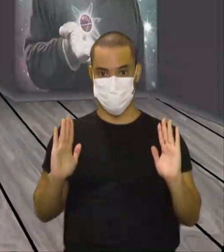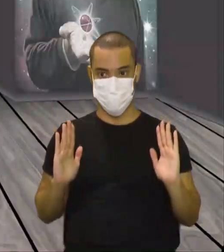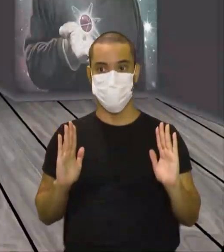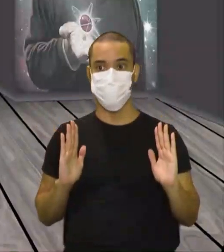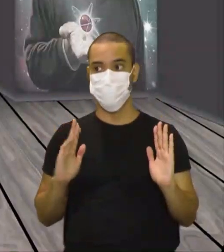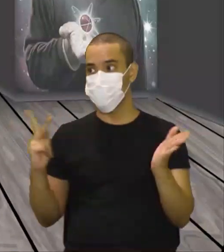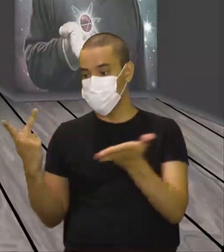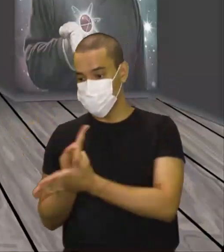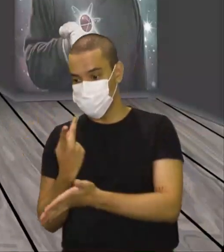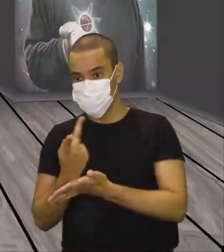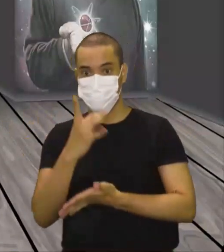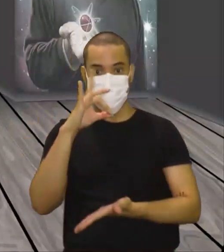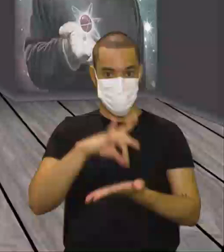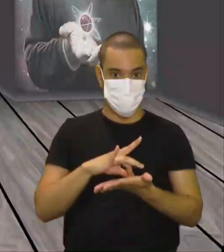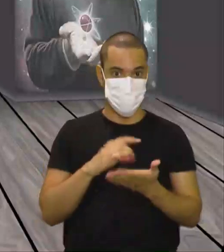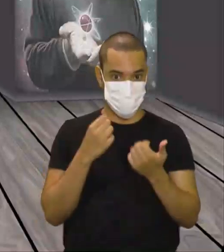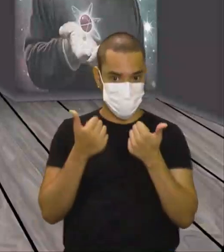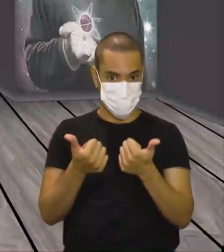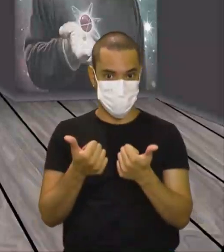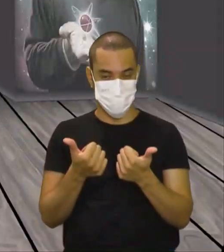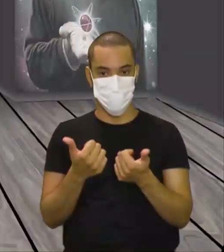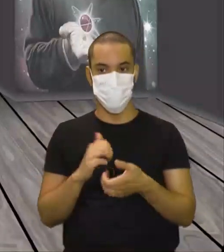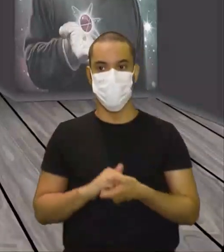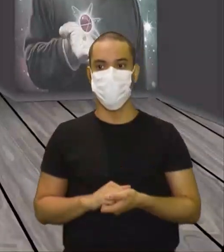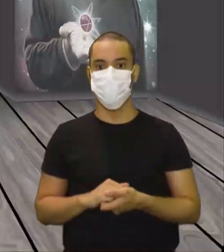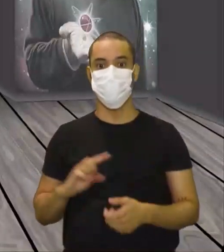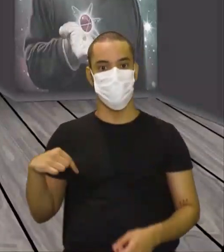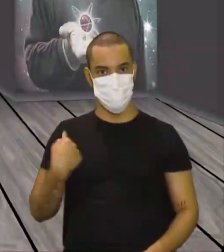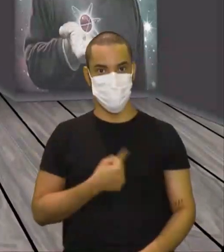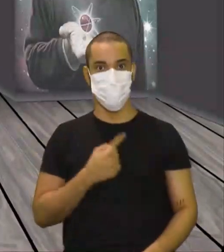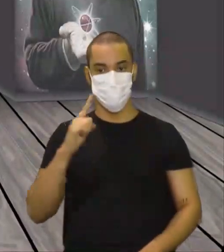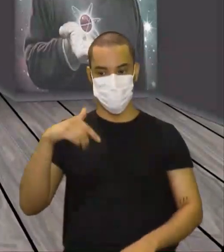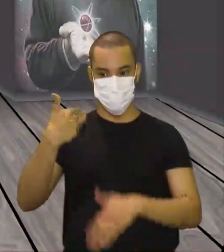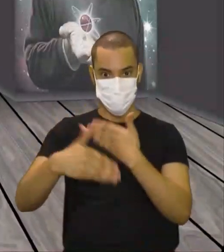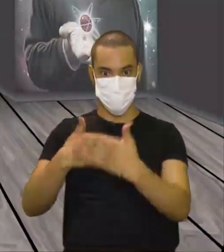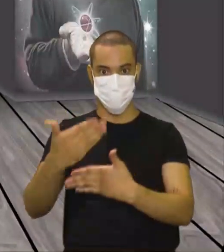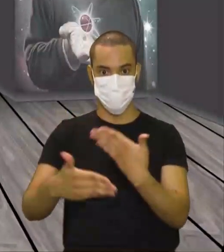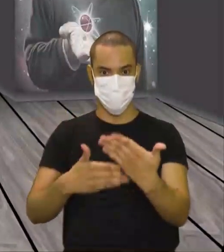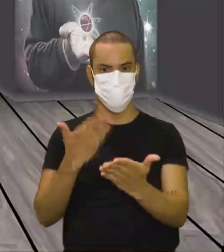questão errada. Tudo bem? Então, pessoal, nós nos vemos aí na